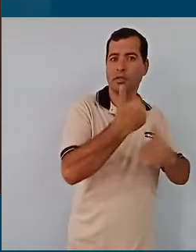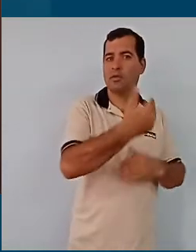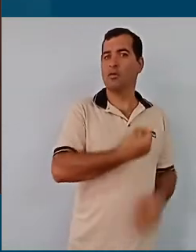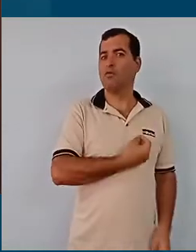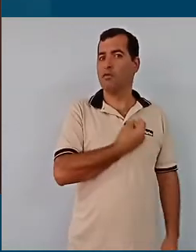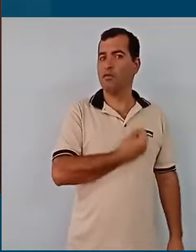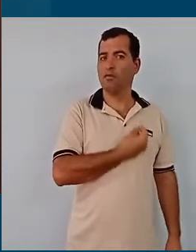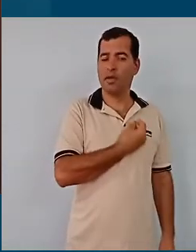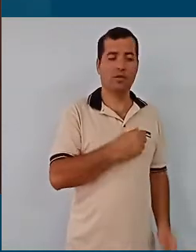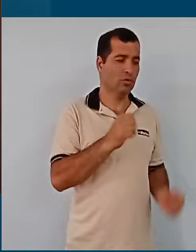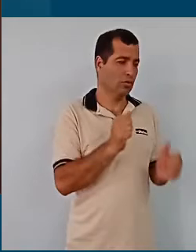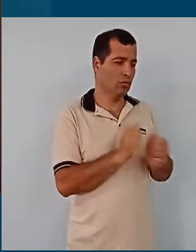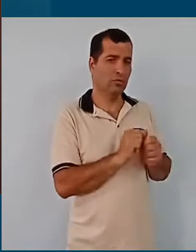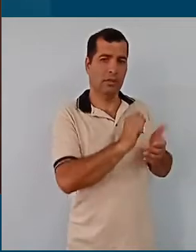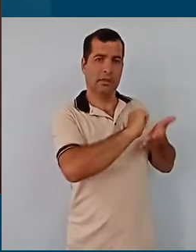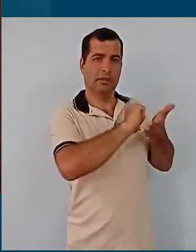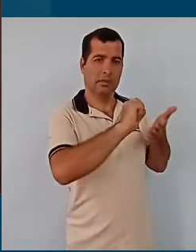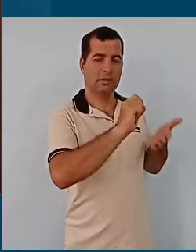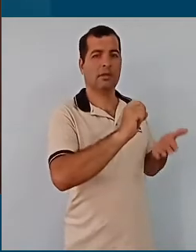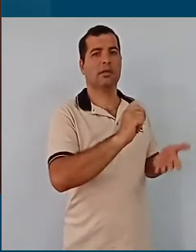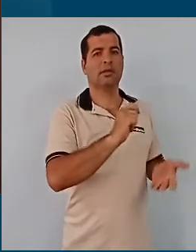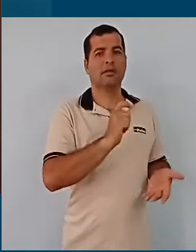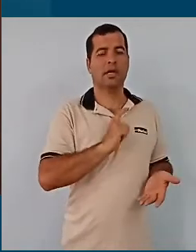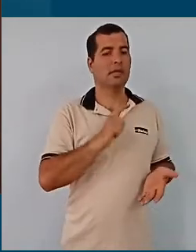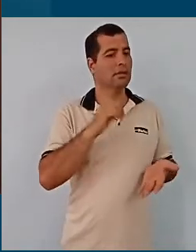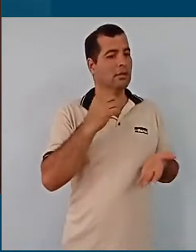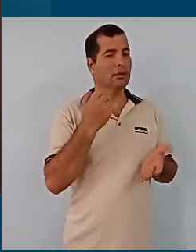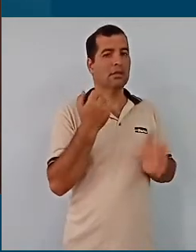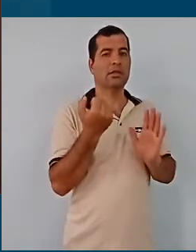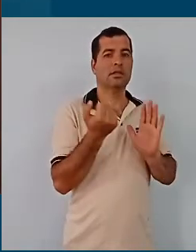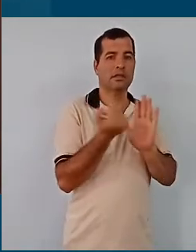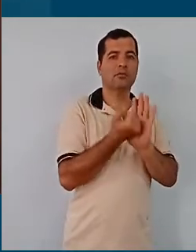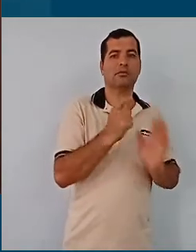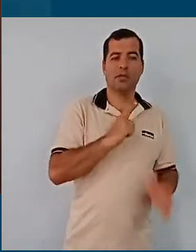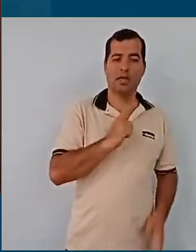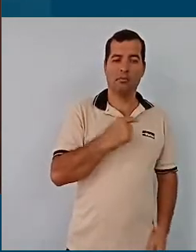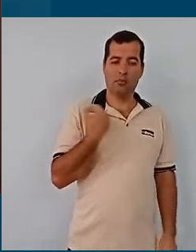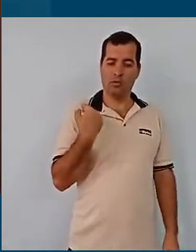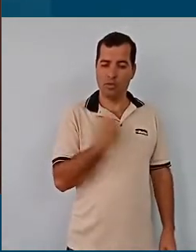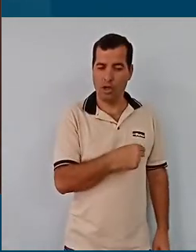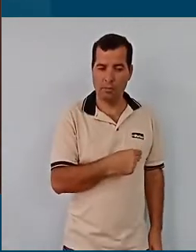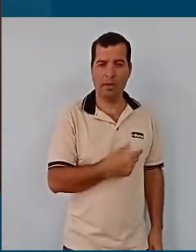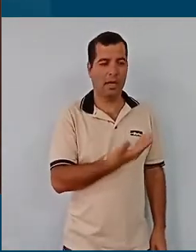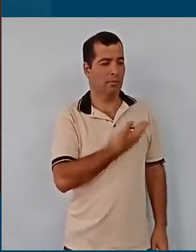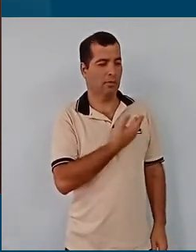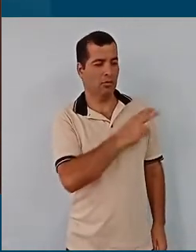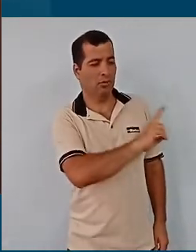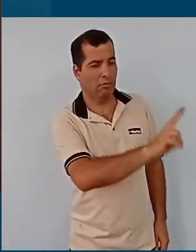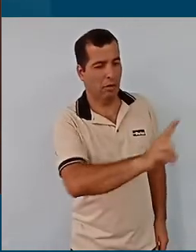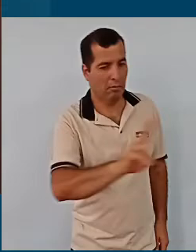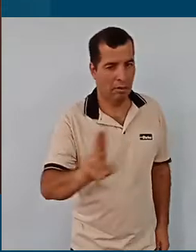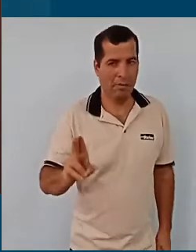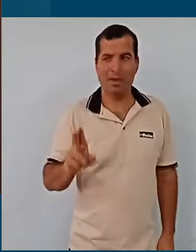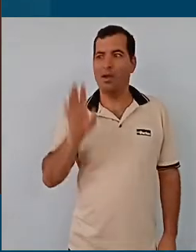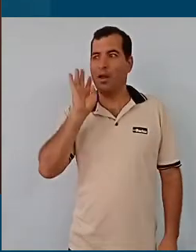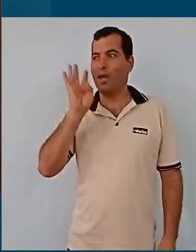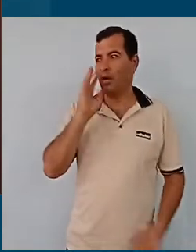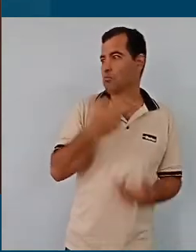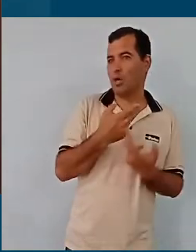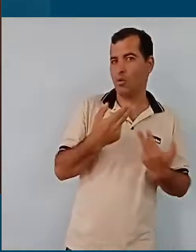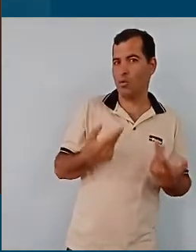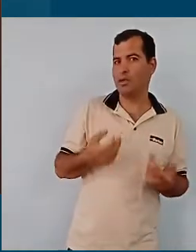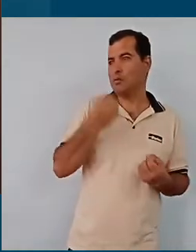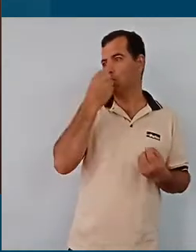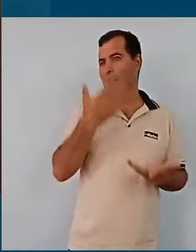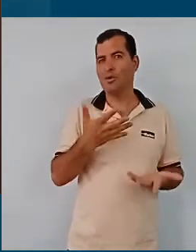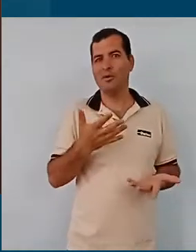com as escritas significativas, o nome dela, o nome dos amigos, o nome das coisas legais, das experiências legais que ela